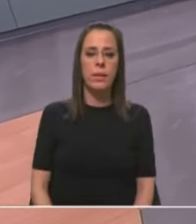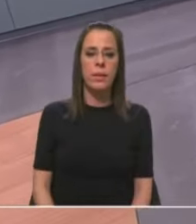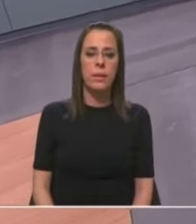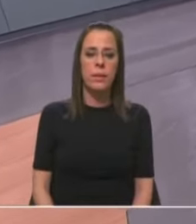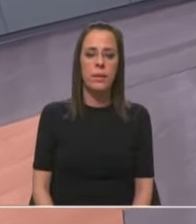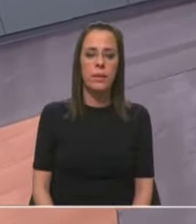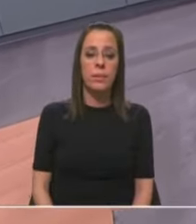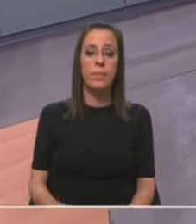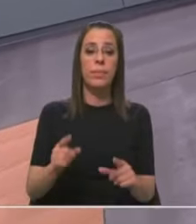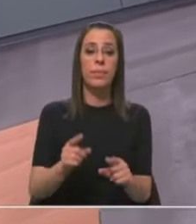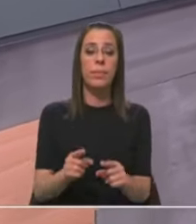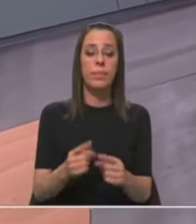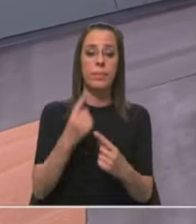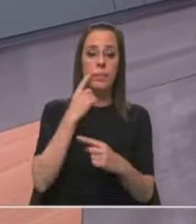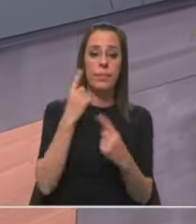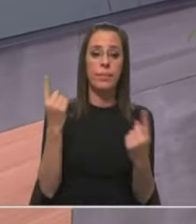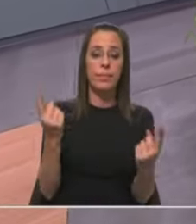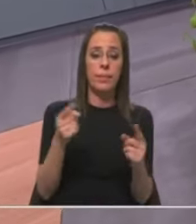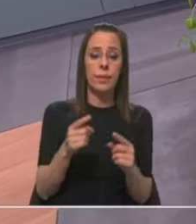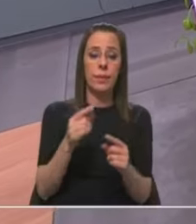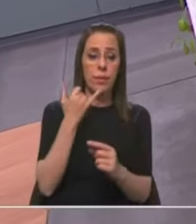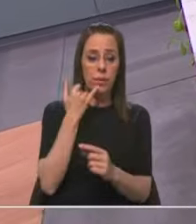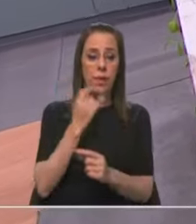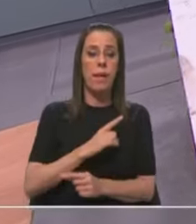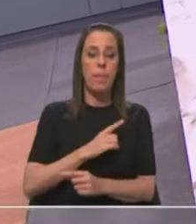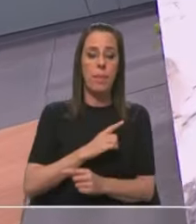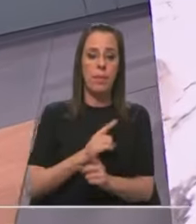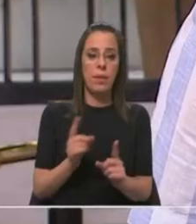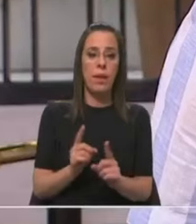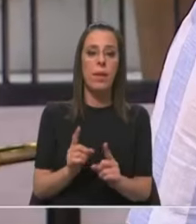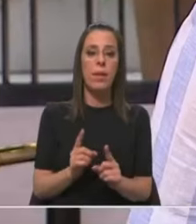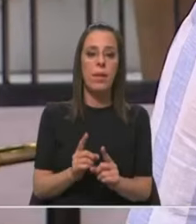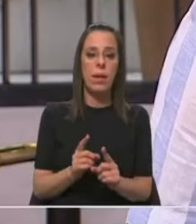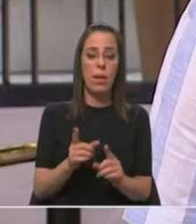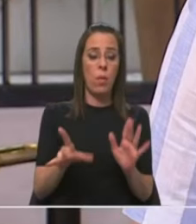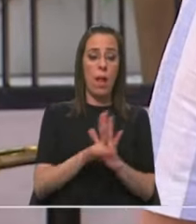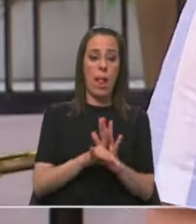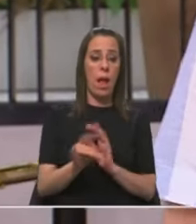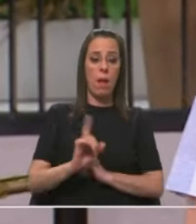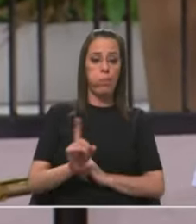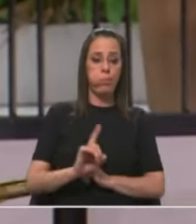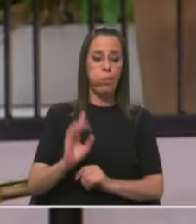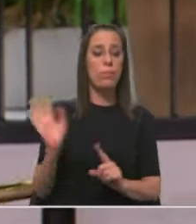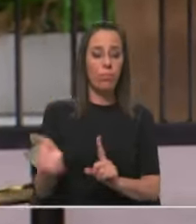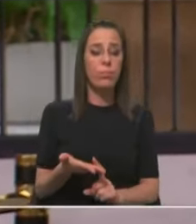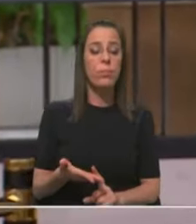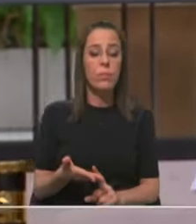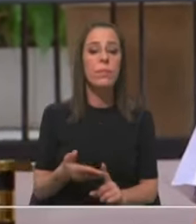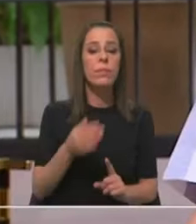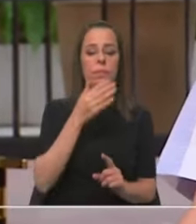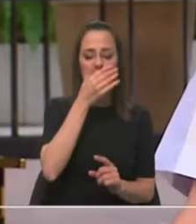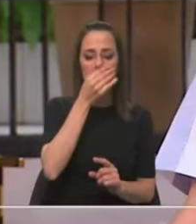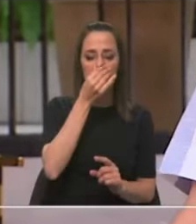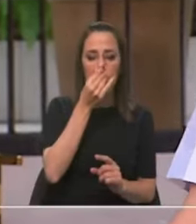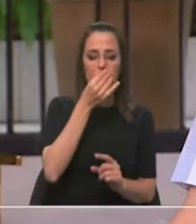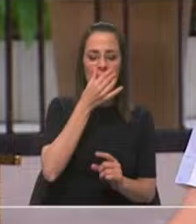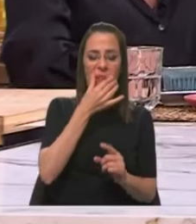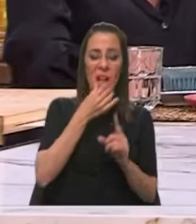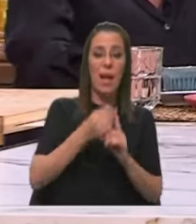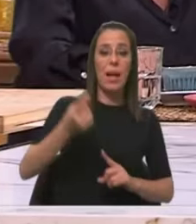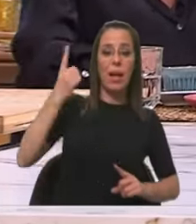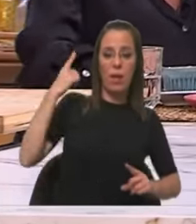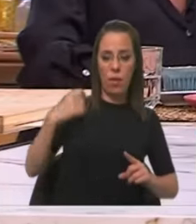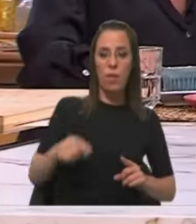uma uma uma uma chamada privada não é não é não é que é legal eu vi o vosso eu vi é que já ontem a